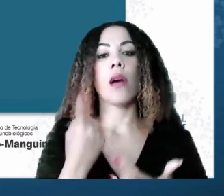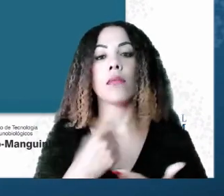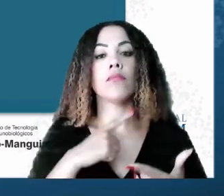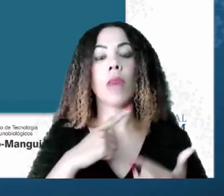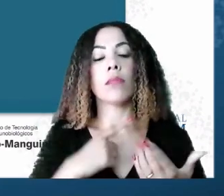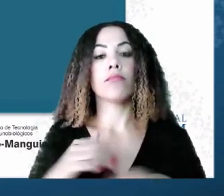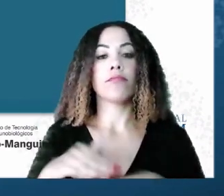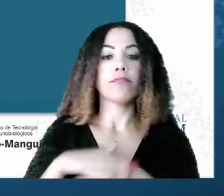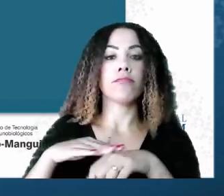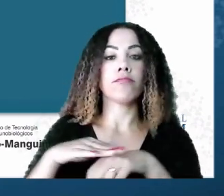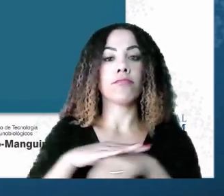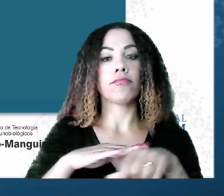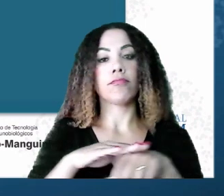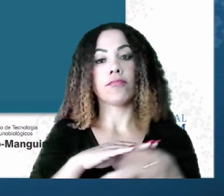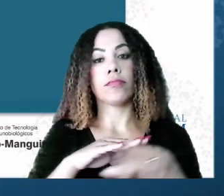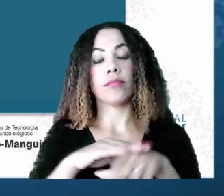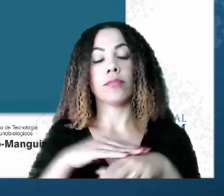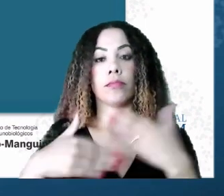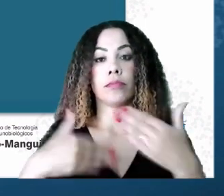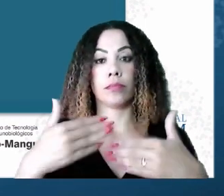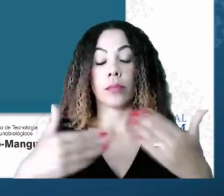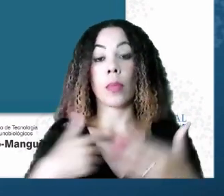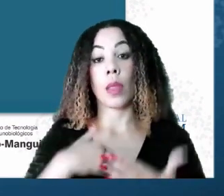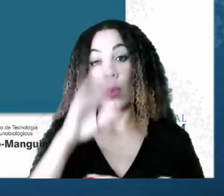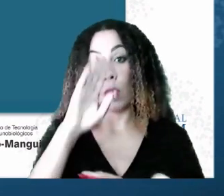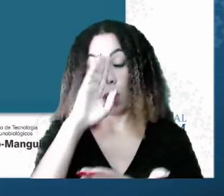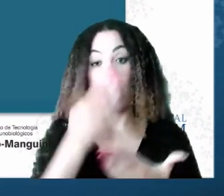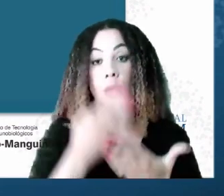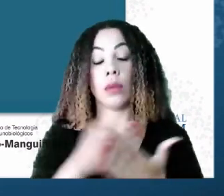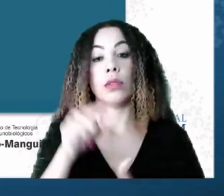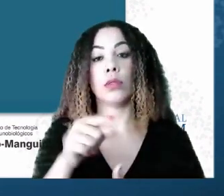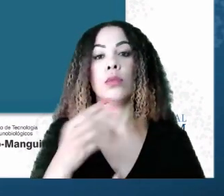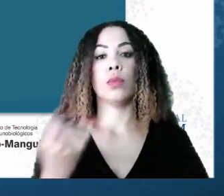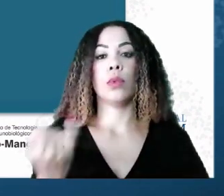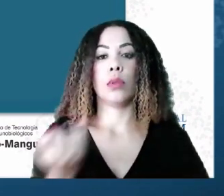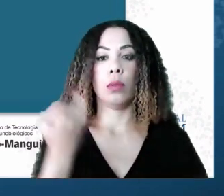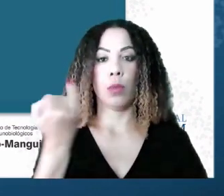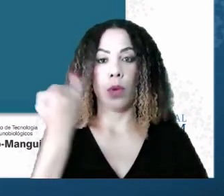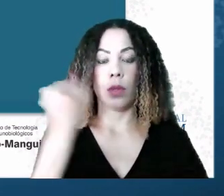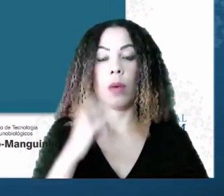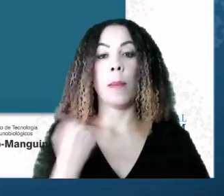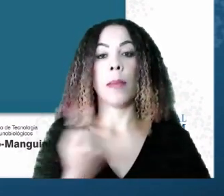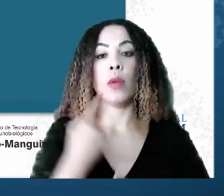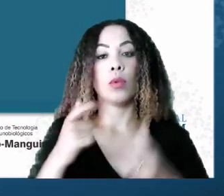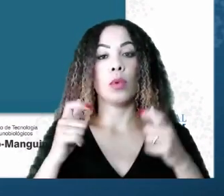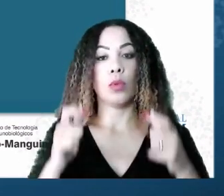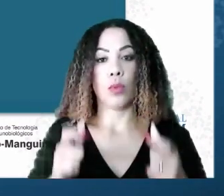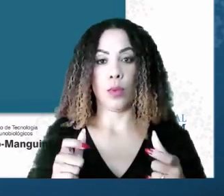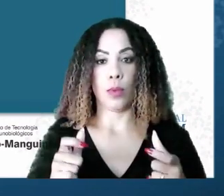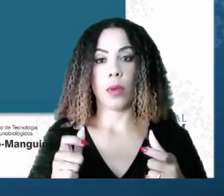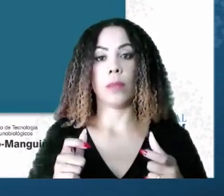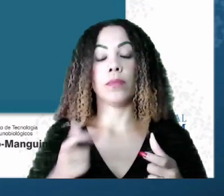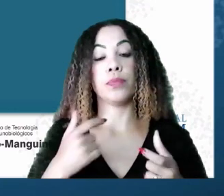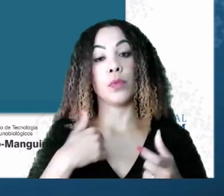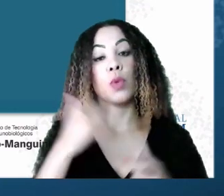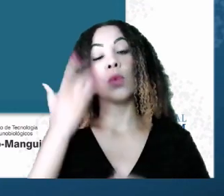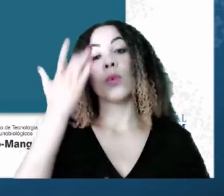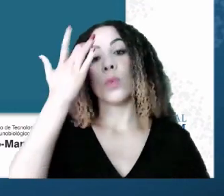conversando. Então, eu acredito que isso é muito importante para a nossa região. Eu acho que